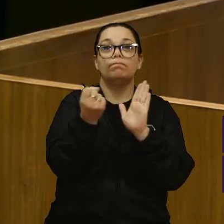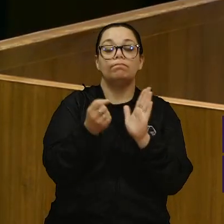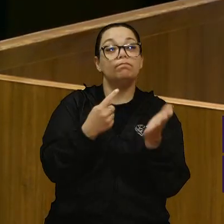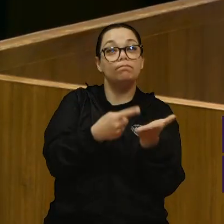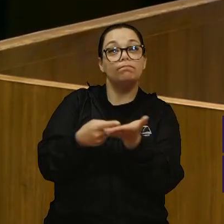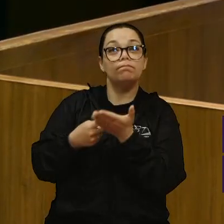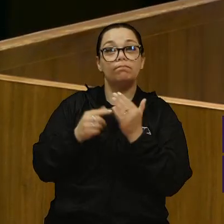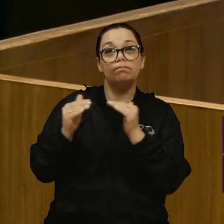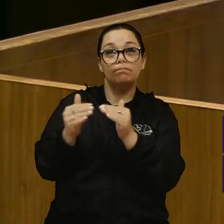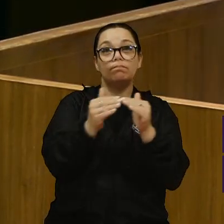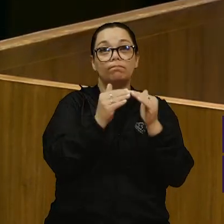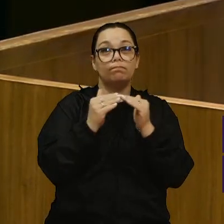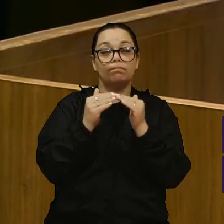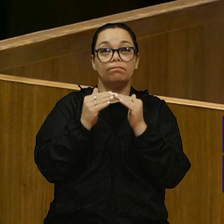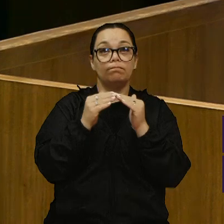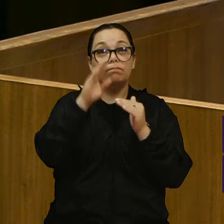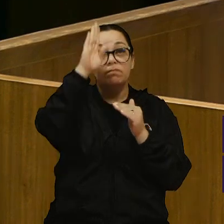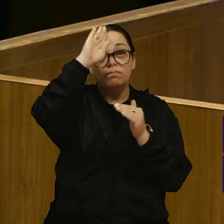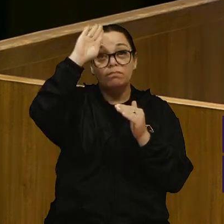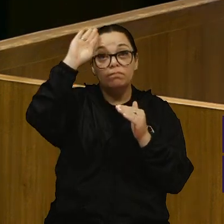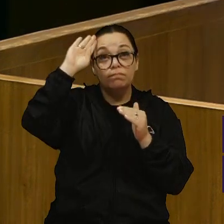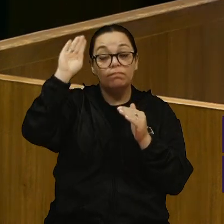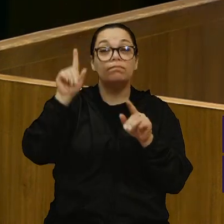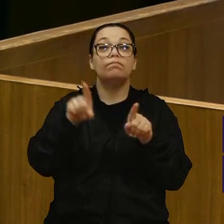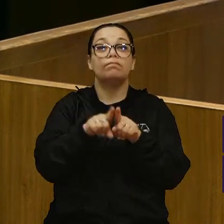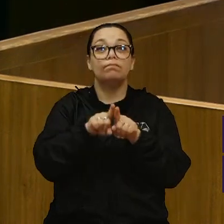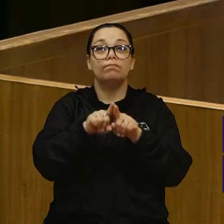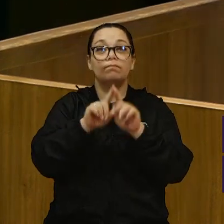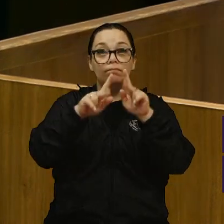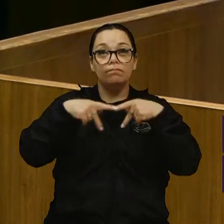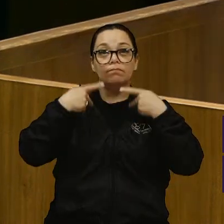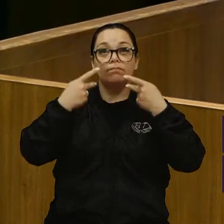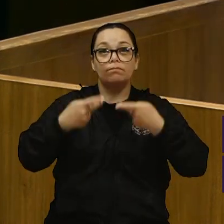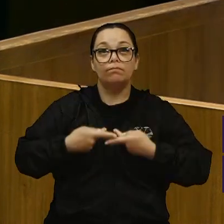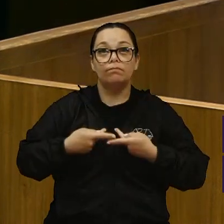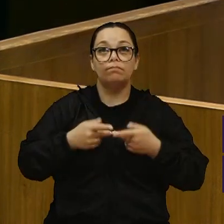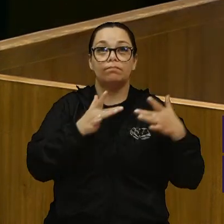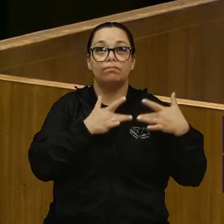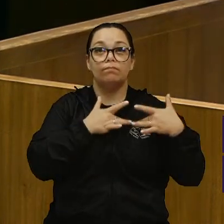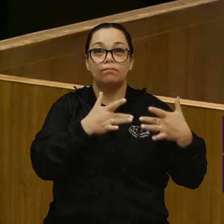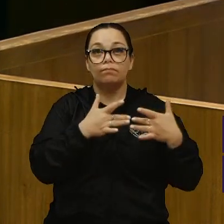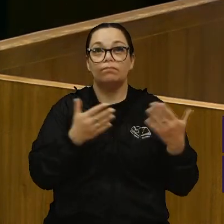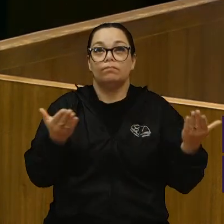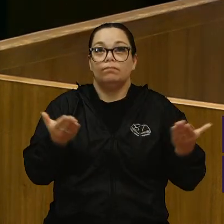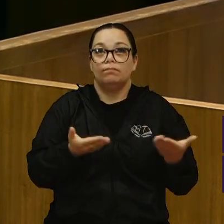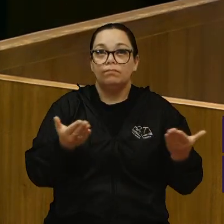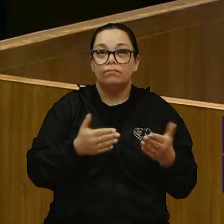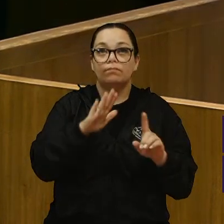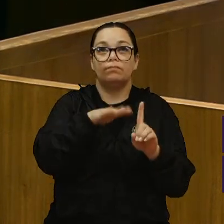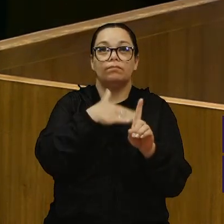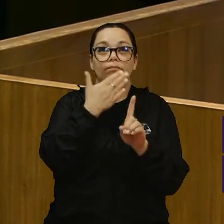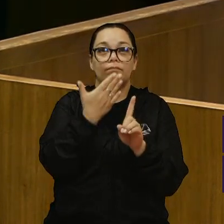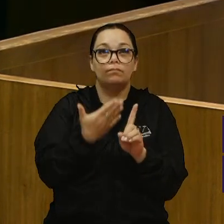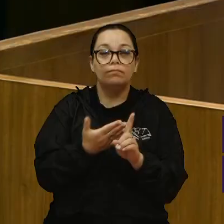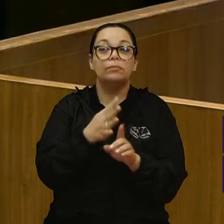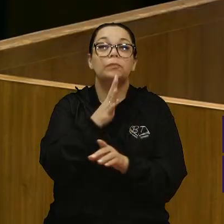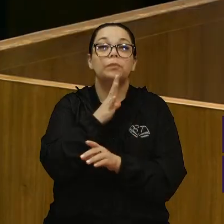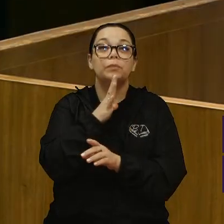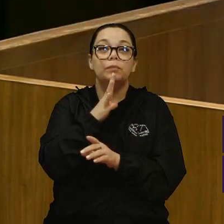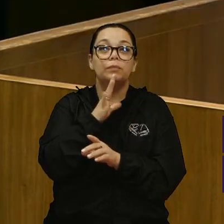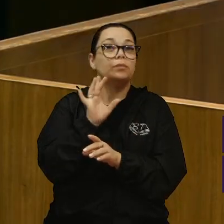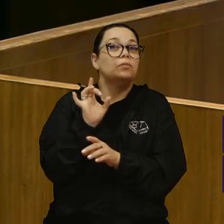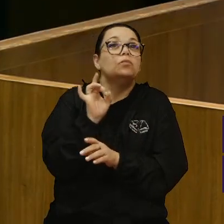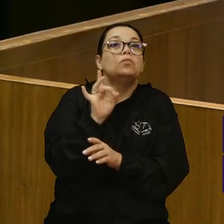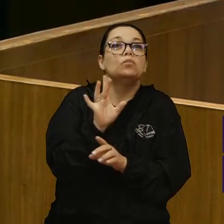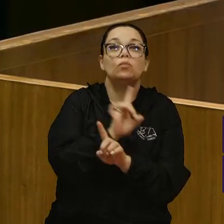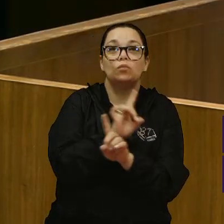combinação rara de rigor acadêmico e humanidade generosa. Hoje, ao homenageá-la, reconhecemos não